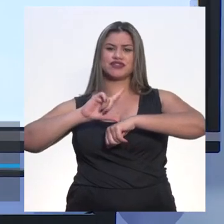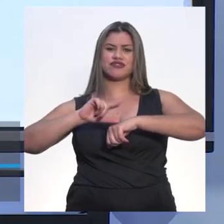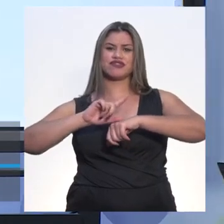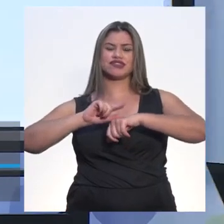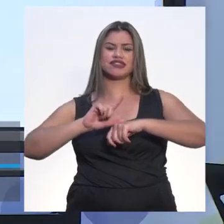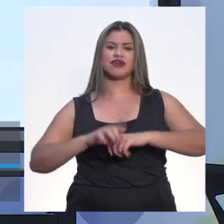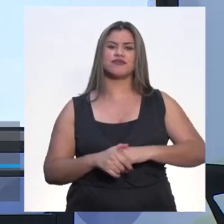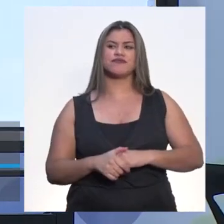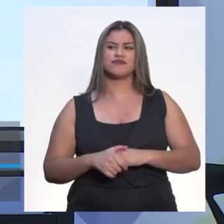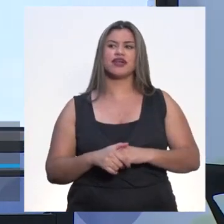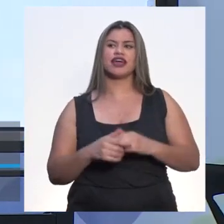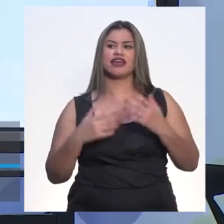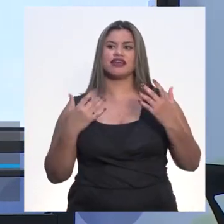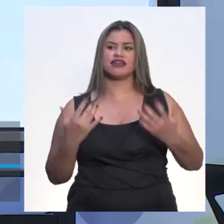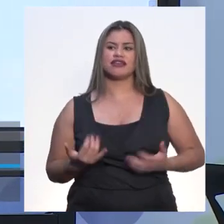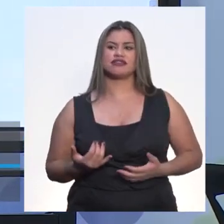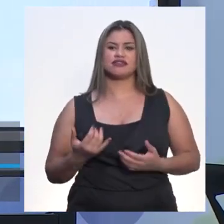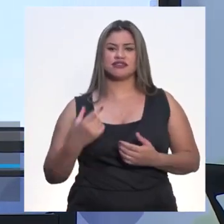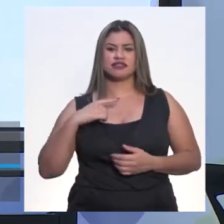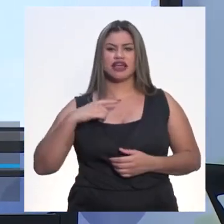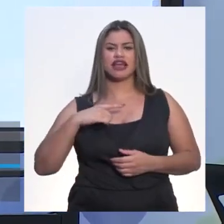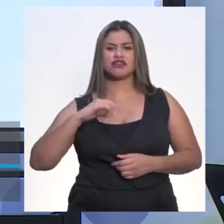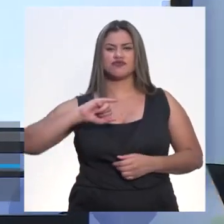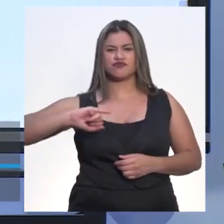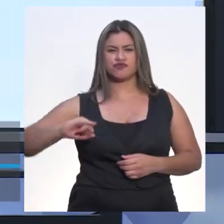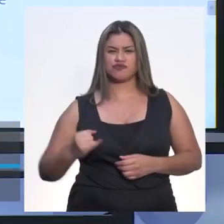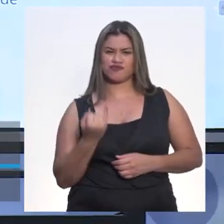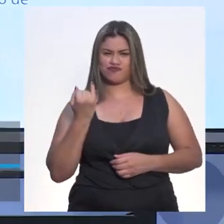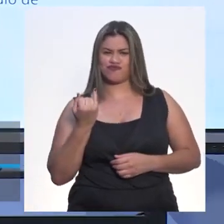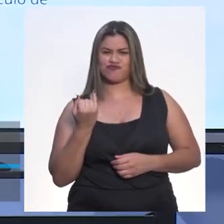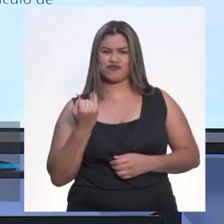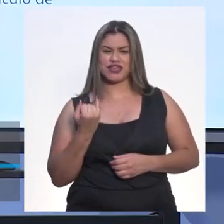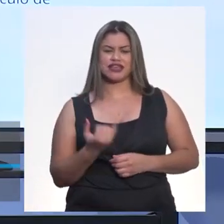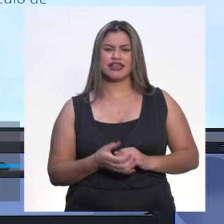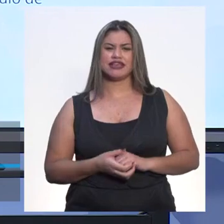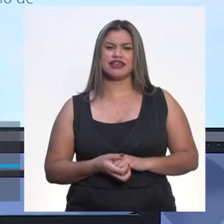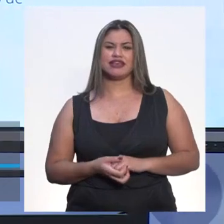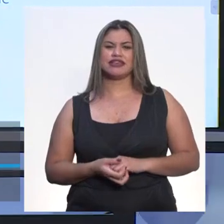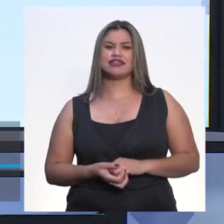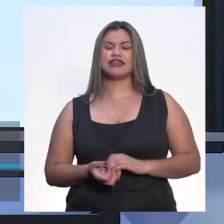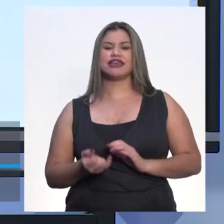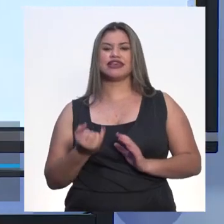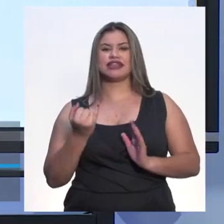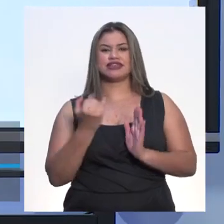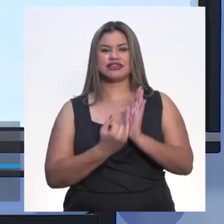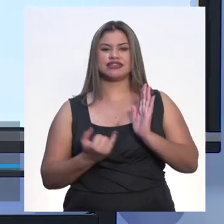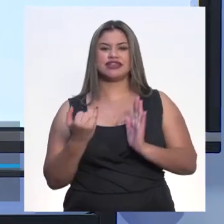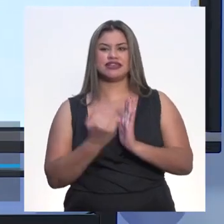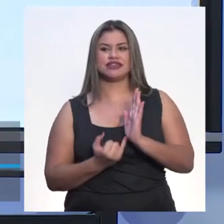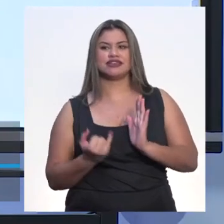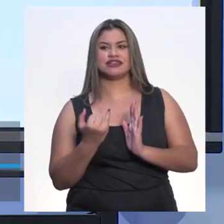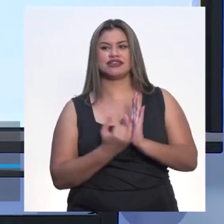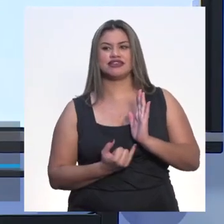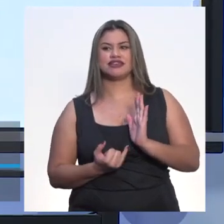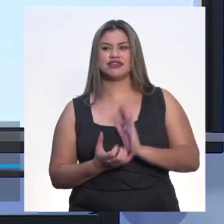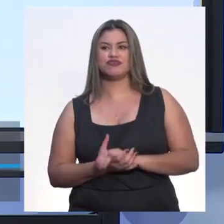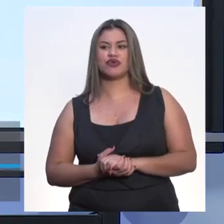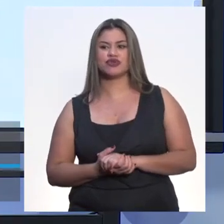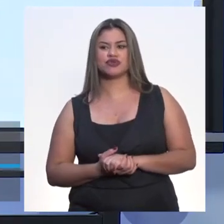de juro por dia de atraso. Então, vamos começar a entender algumas coisas sobre isso. Mas